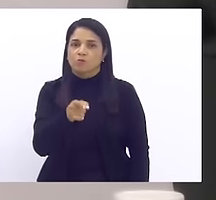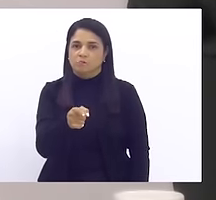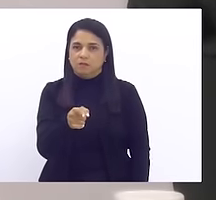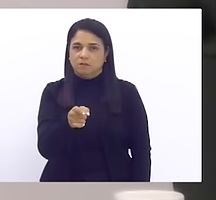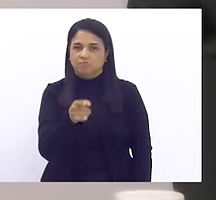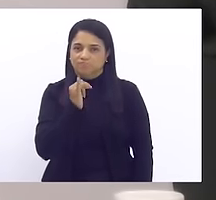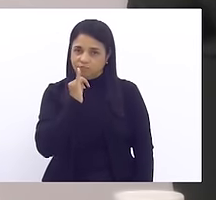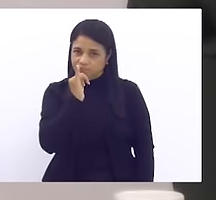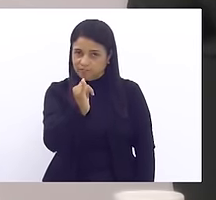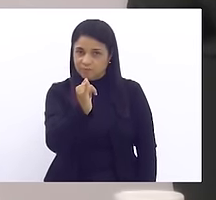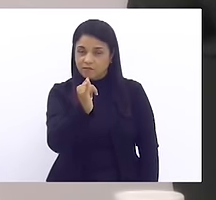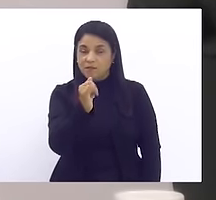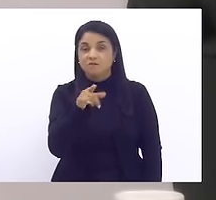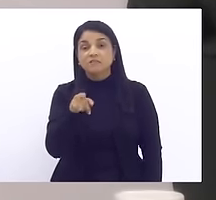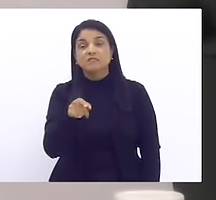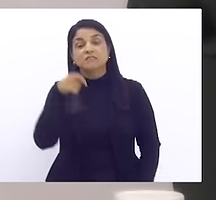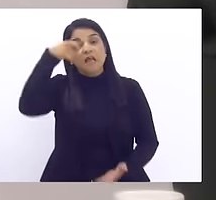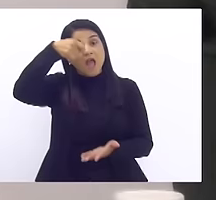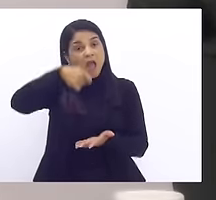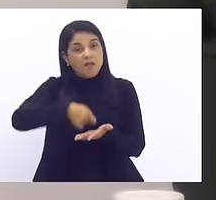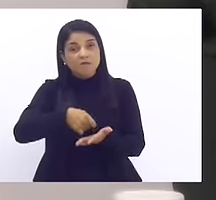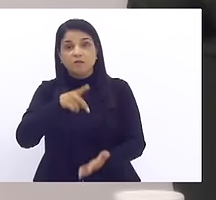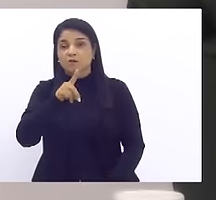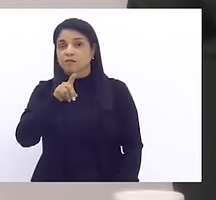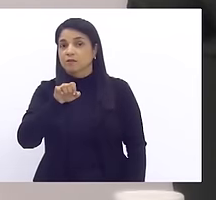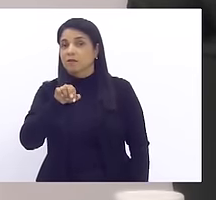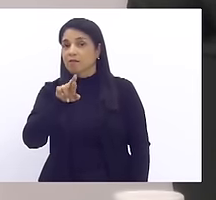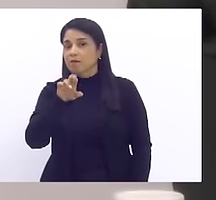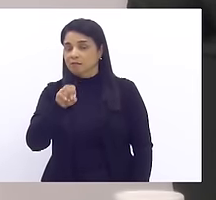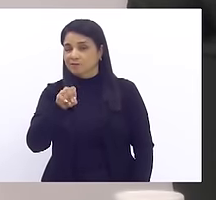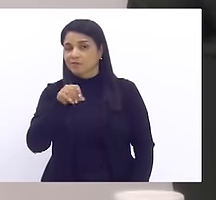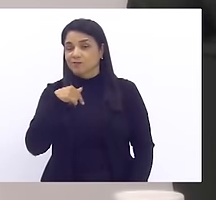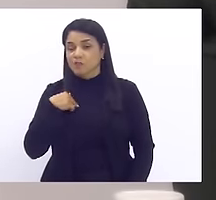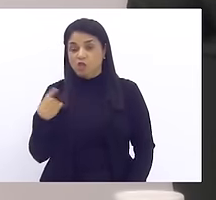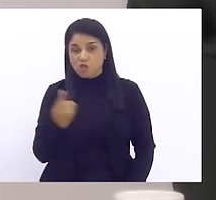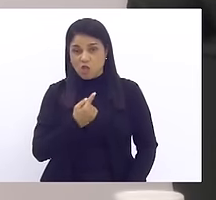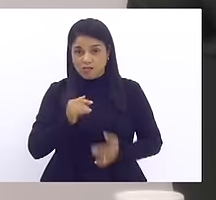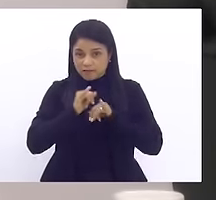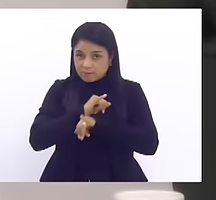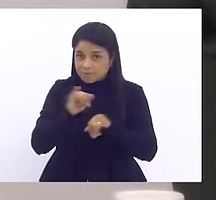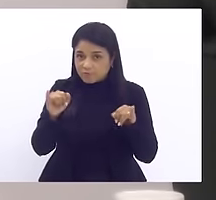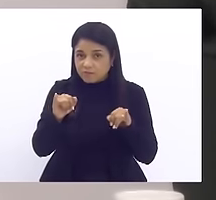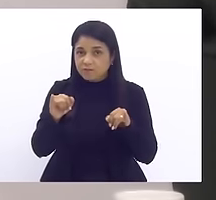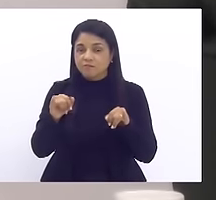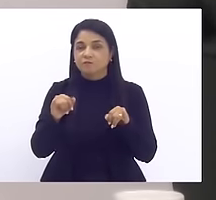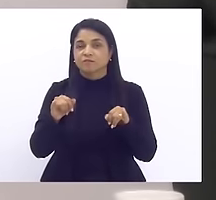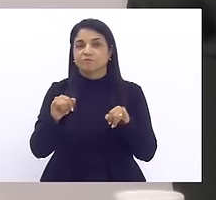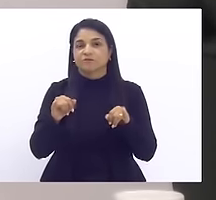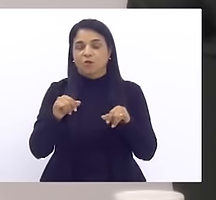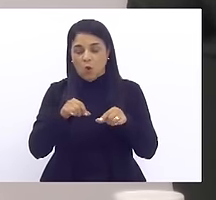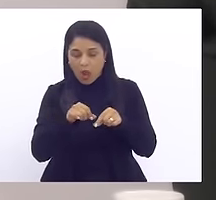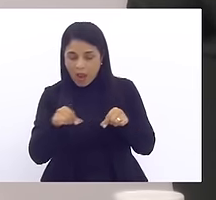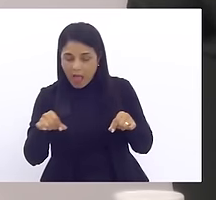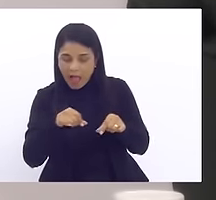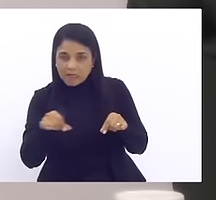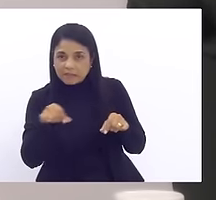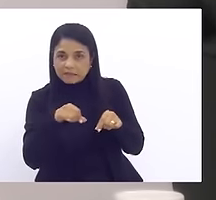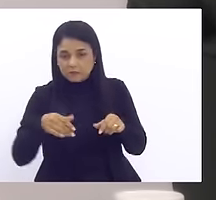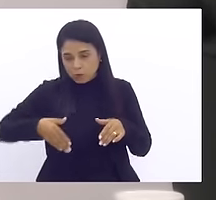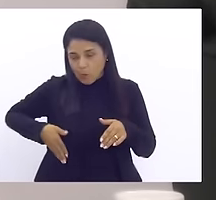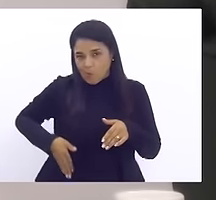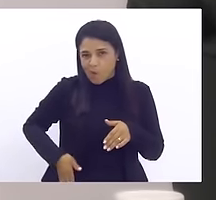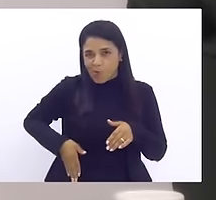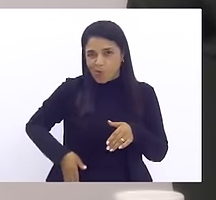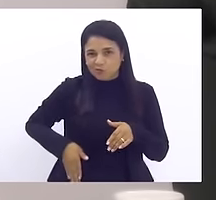vocês afirmaram aqui que o método determinou a partir do momento que a gente divulgou que esses indivíduos estavam com os lacres no bolso que